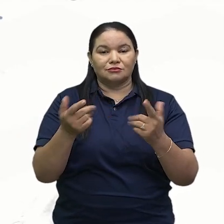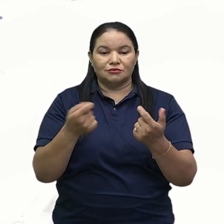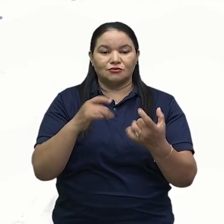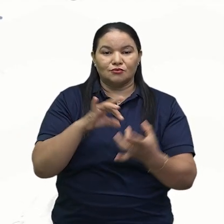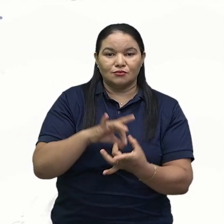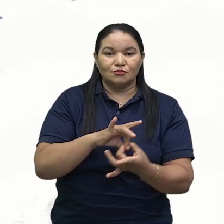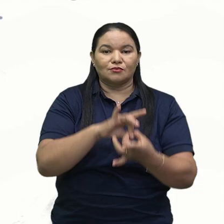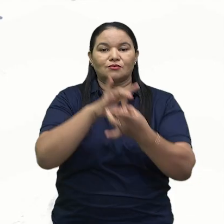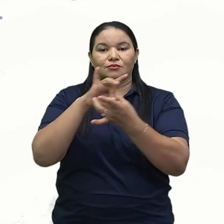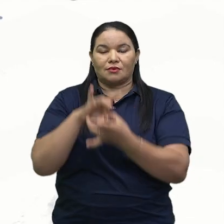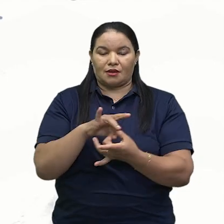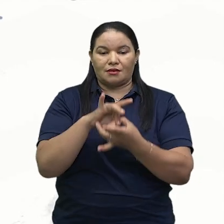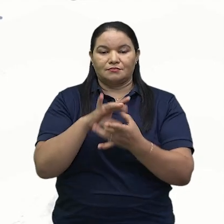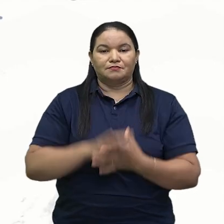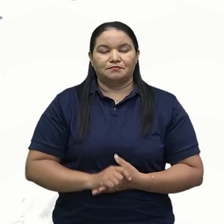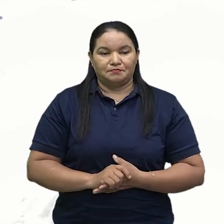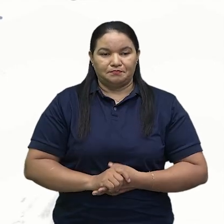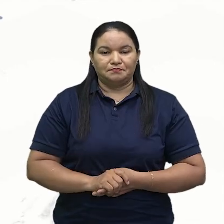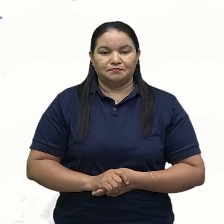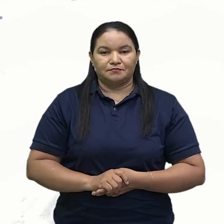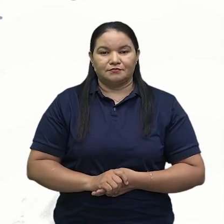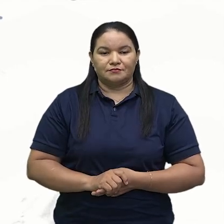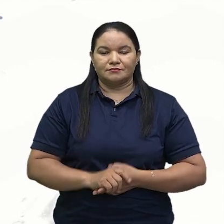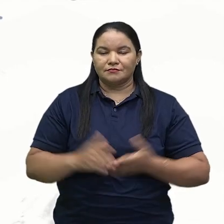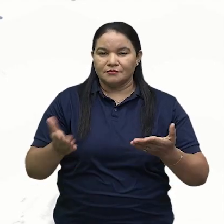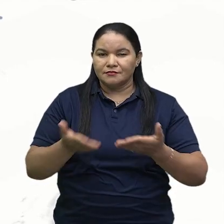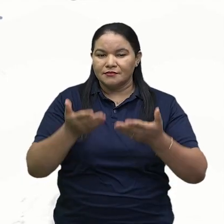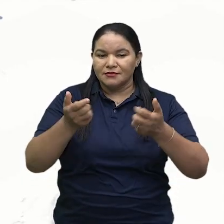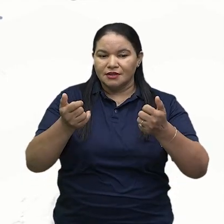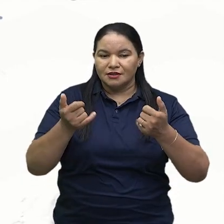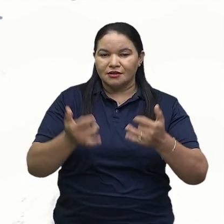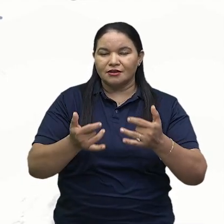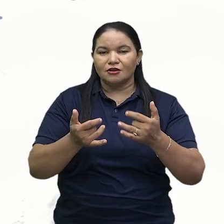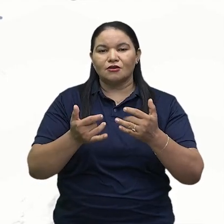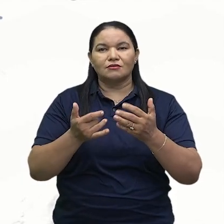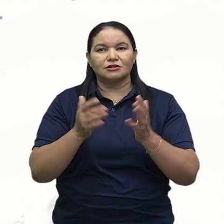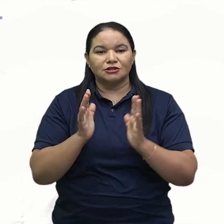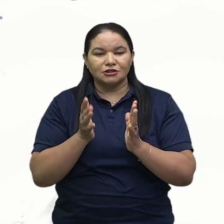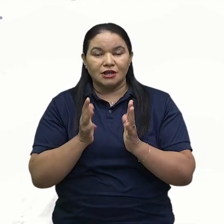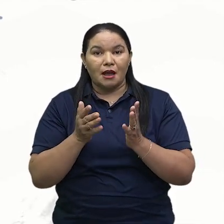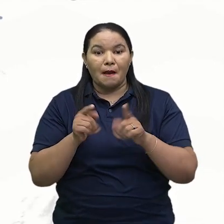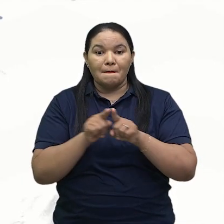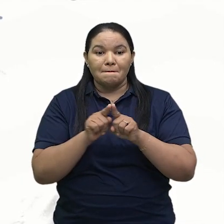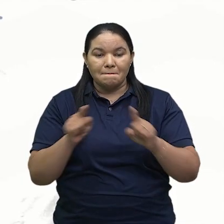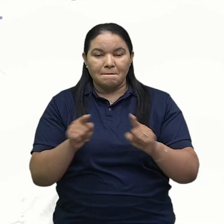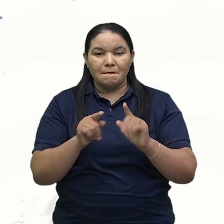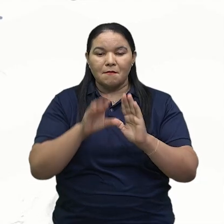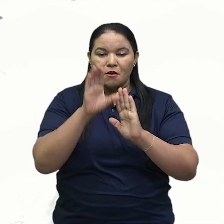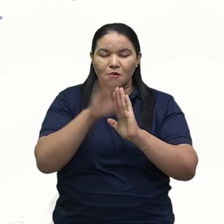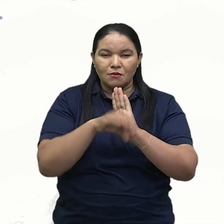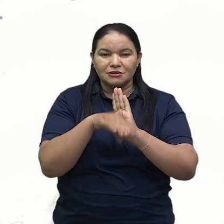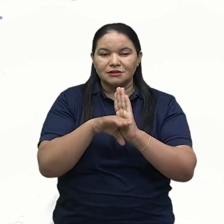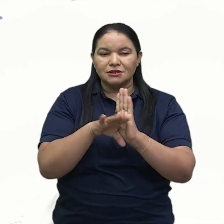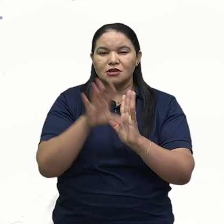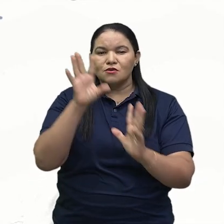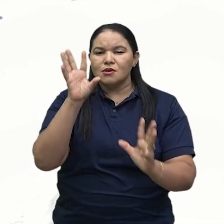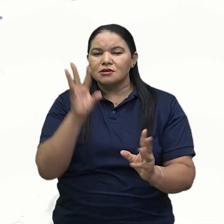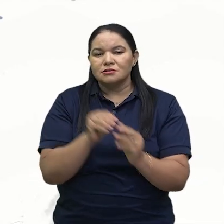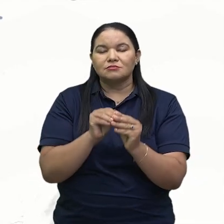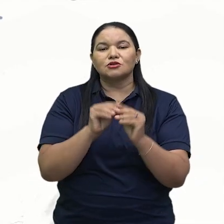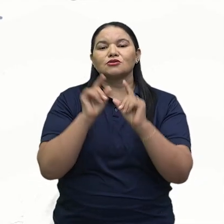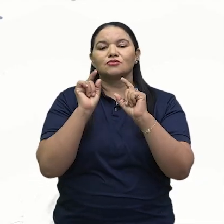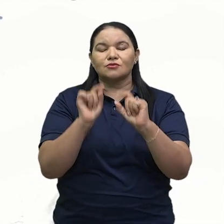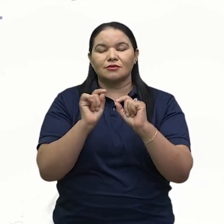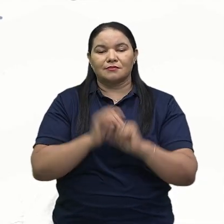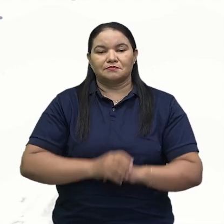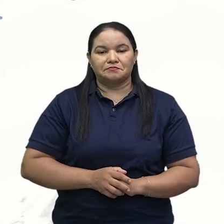tá? Professor, o senhor definiu globalização, mas eu queria um conceito mais resumido, tá? Então, olha,